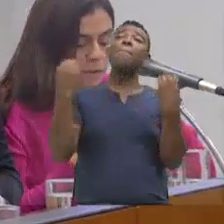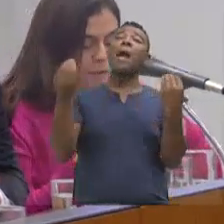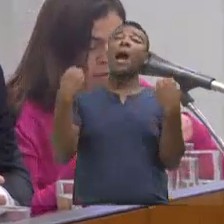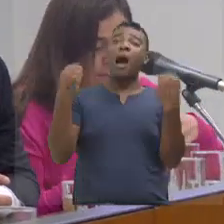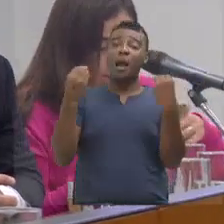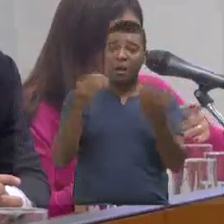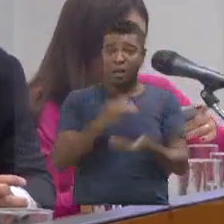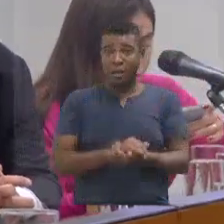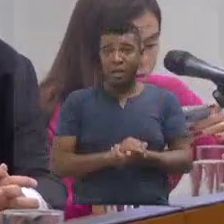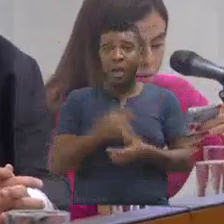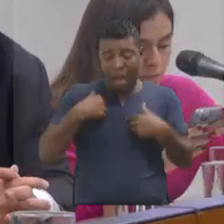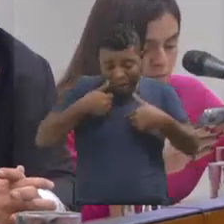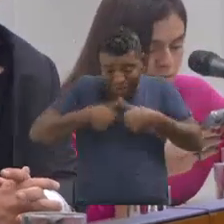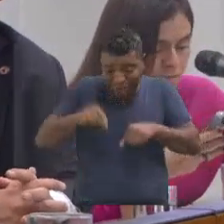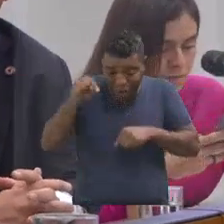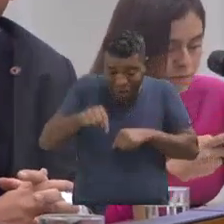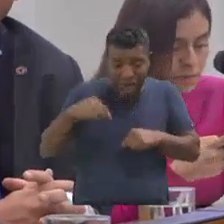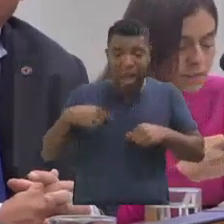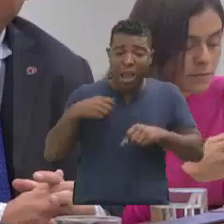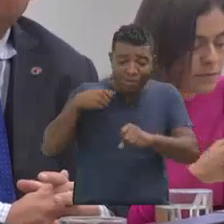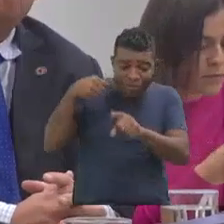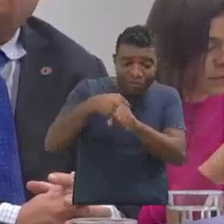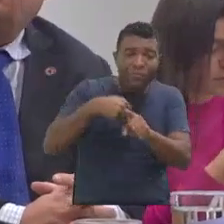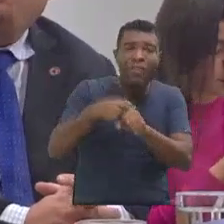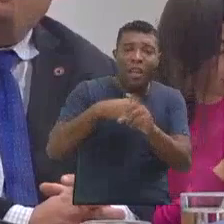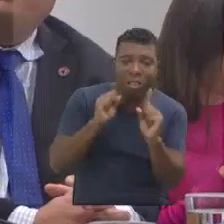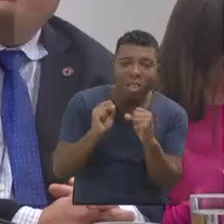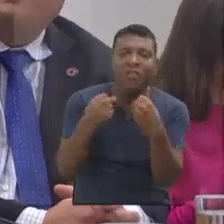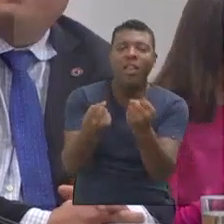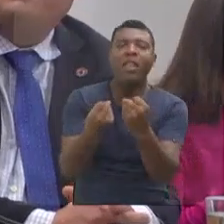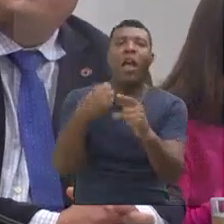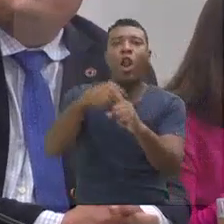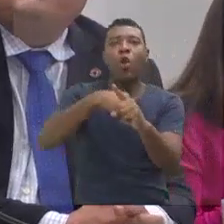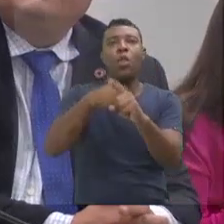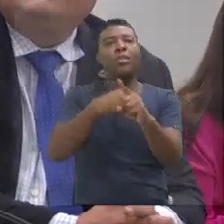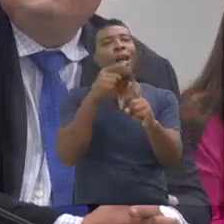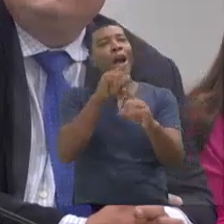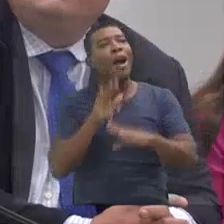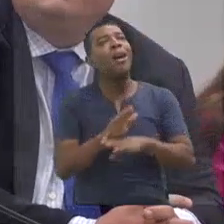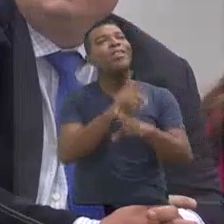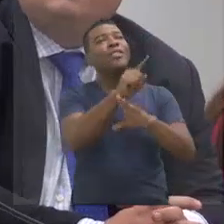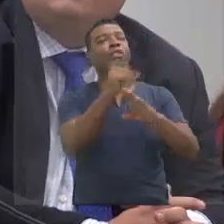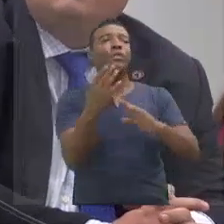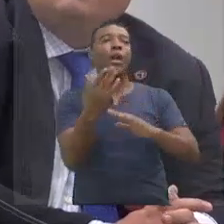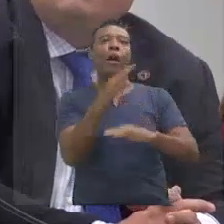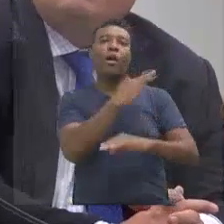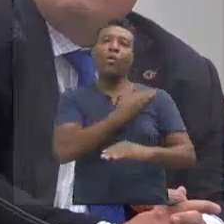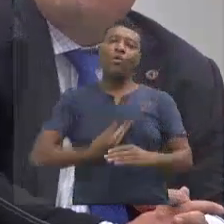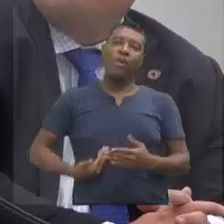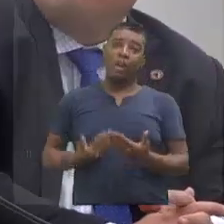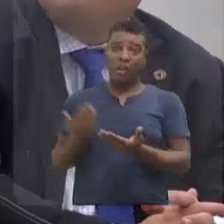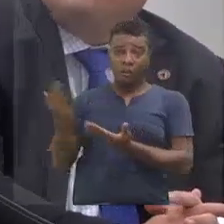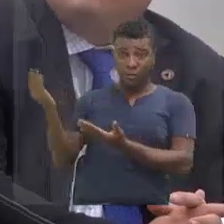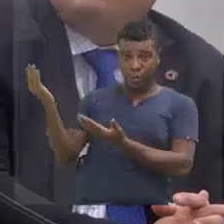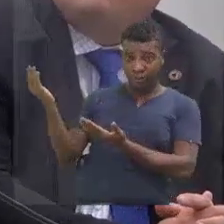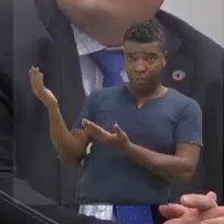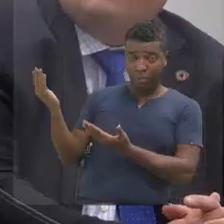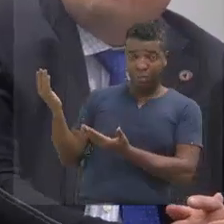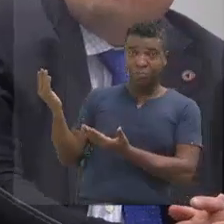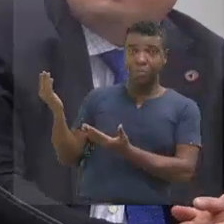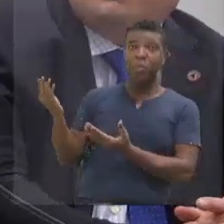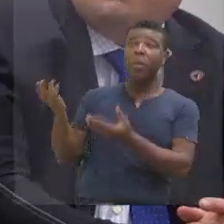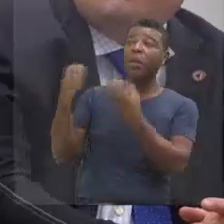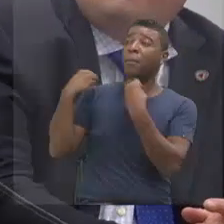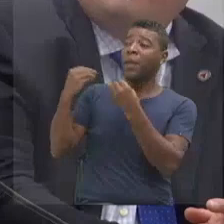lutar defender o nosso governo Por que dar desgaste desnecessário aonde não